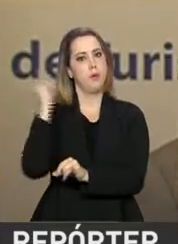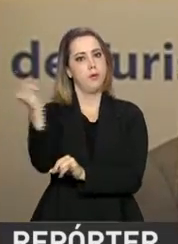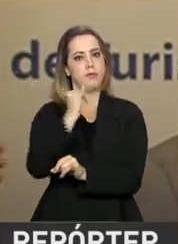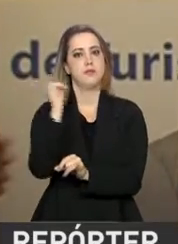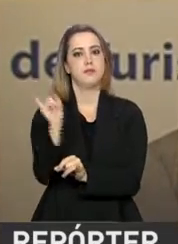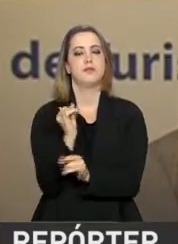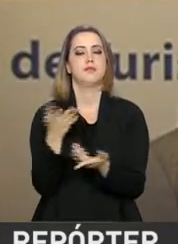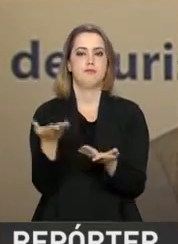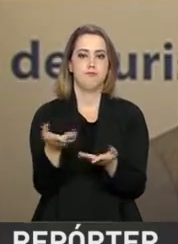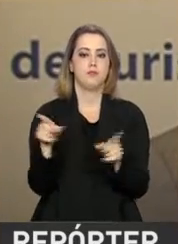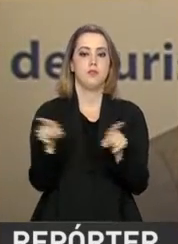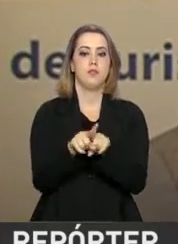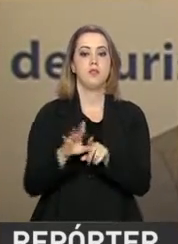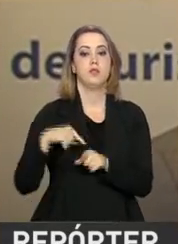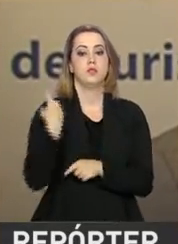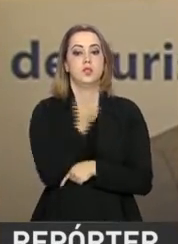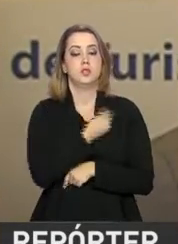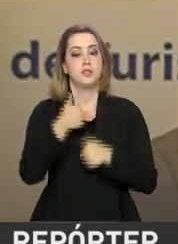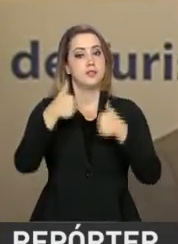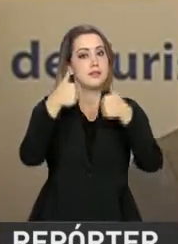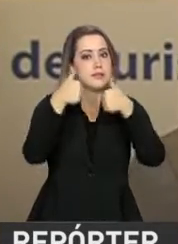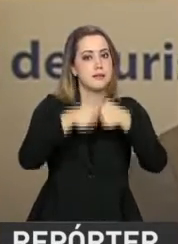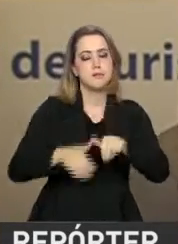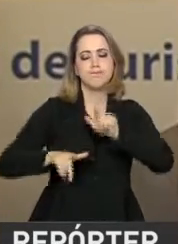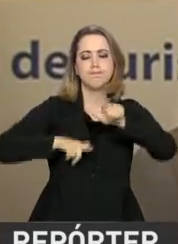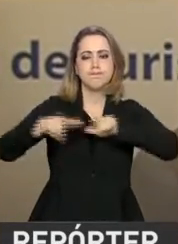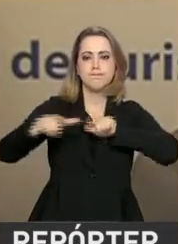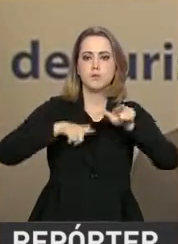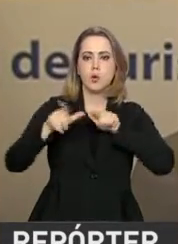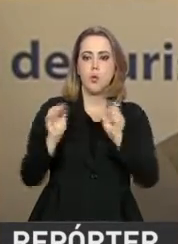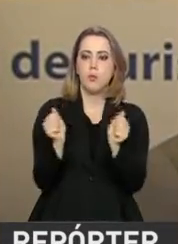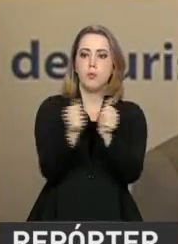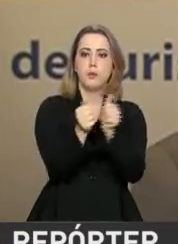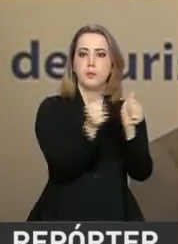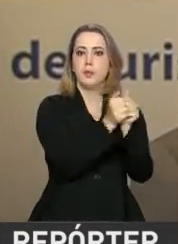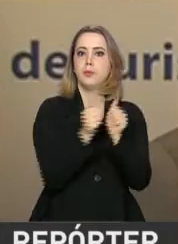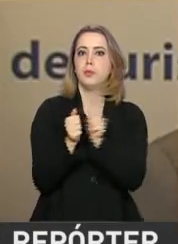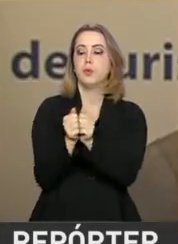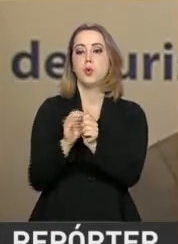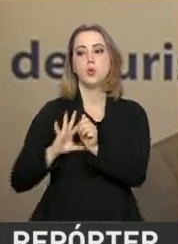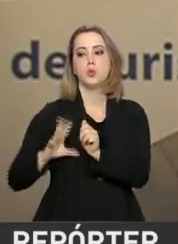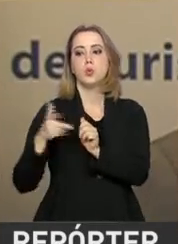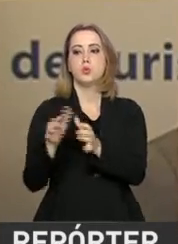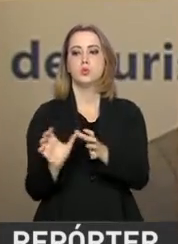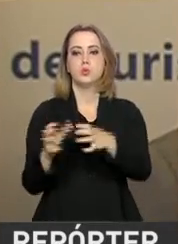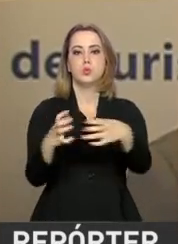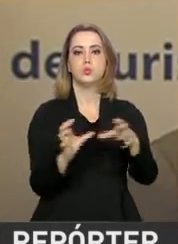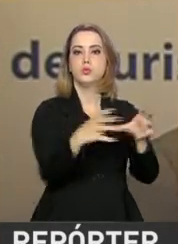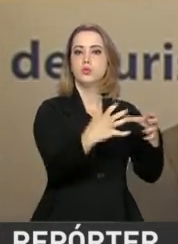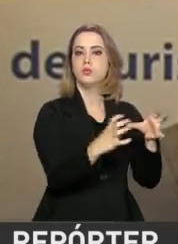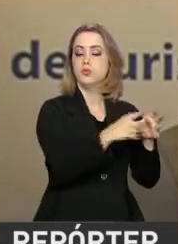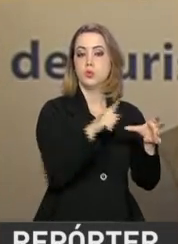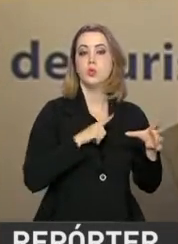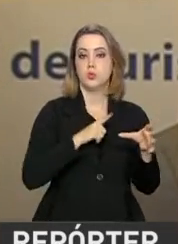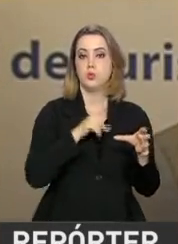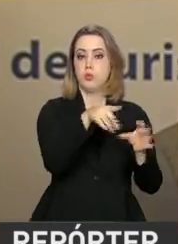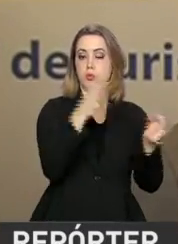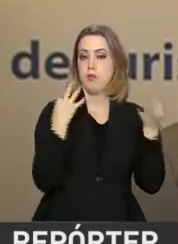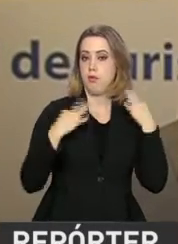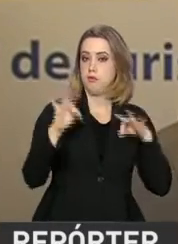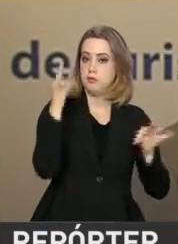mercado entendeu então nós estamos trabalhando muito conjuntamente com todos os setores envolvidos é